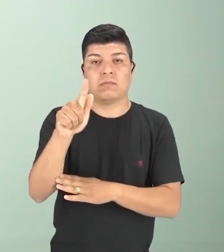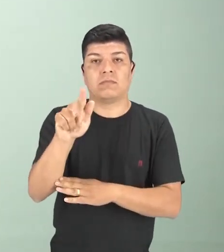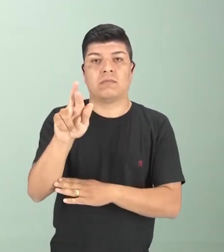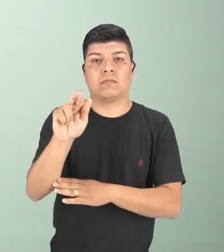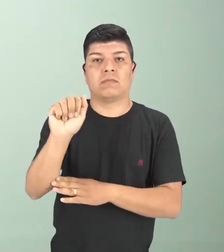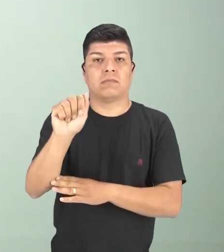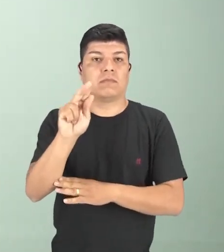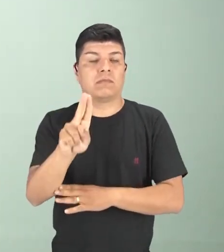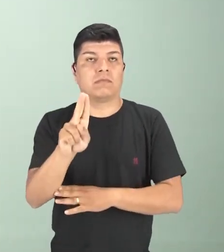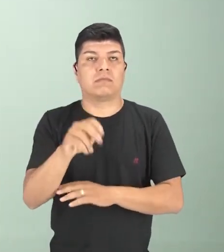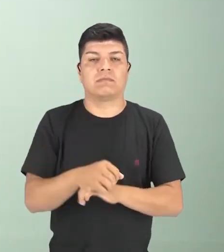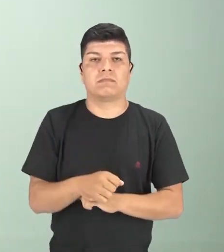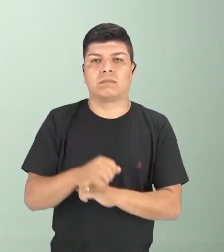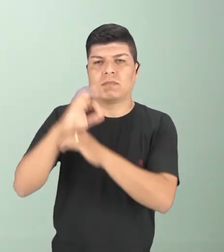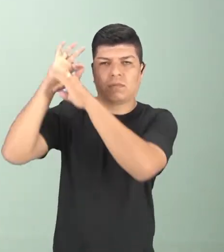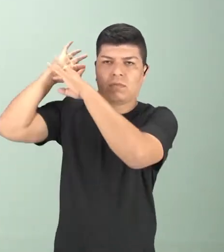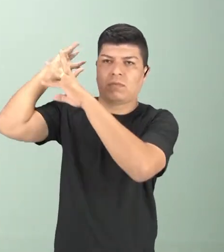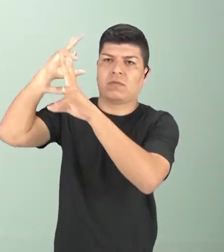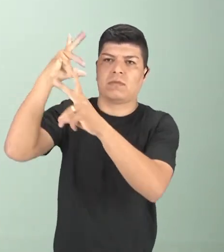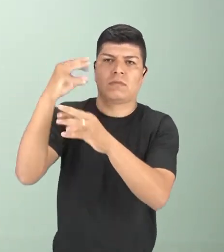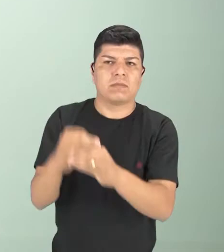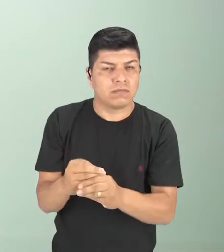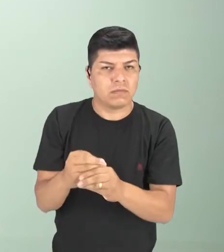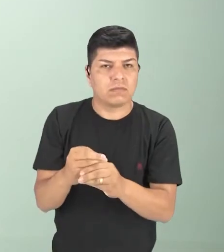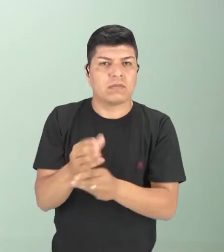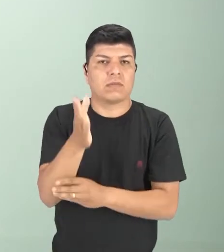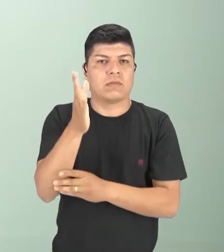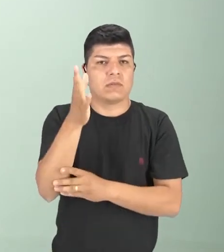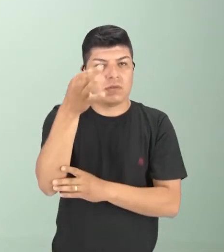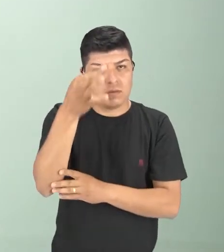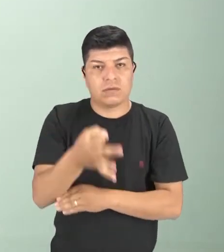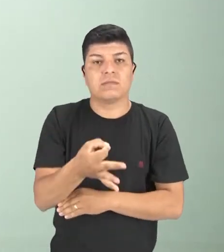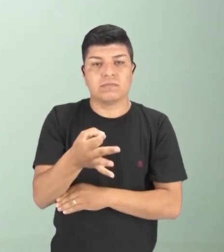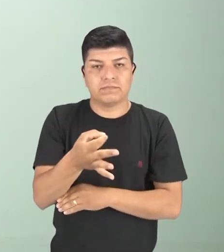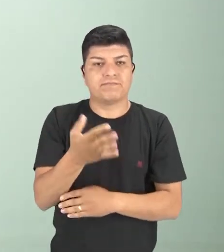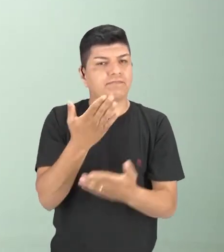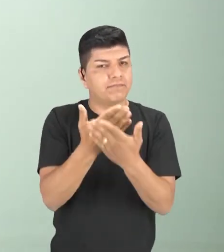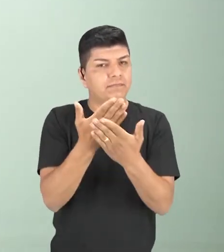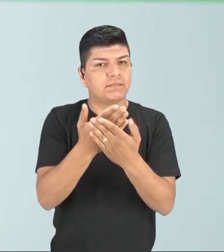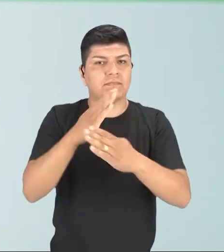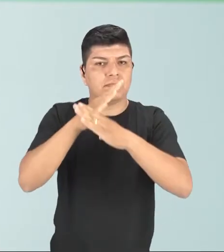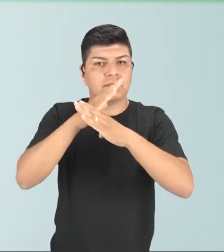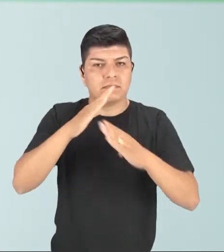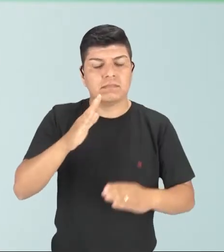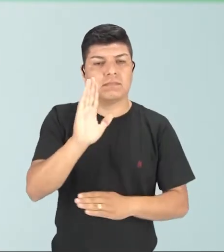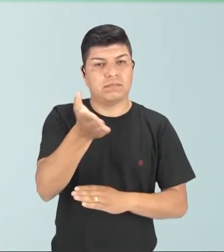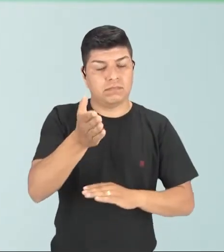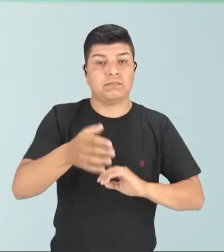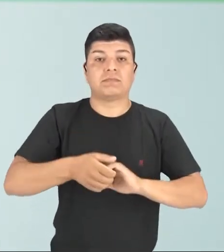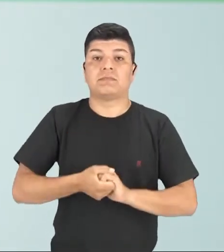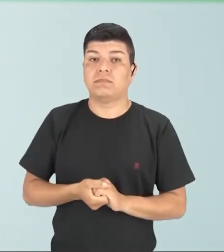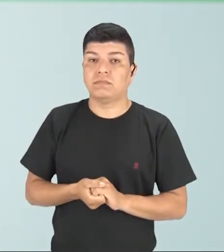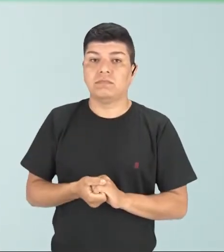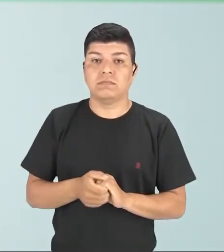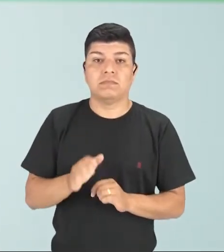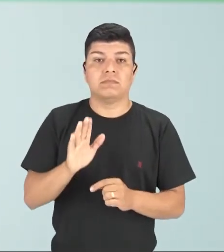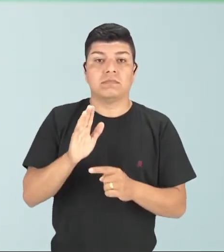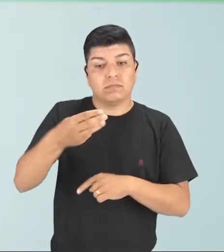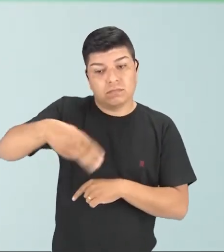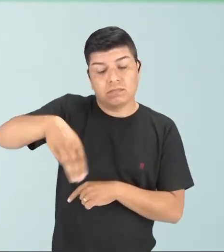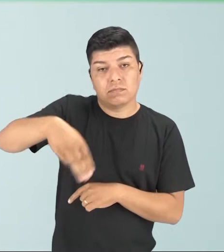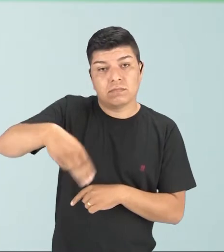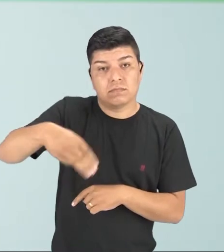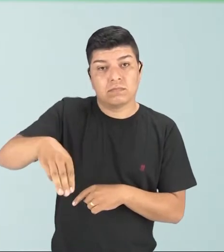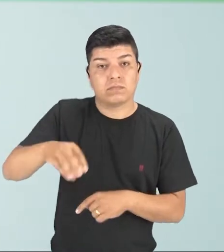lembrar de uma coisa. Com certeza, você já deve ter estudado a equação de segundo grau. A equação de segundo grau é uma expressão matemática que, na